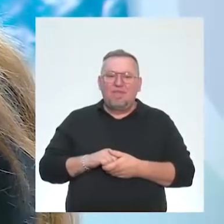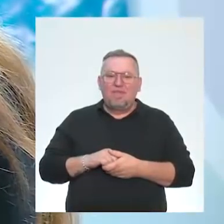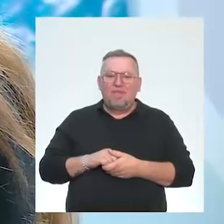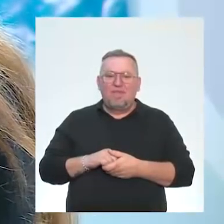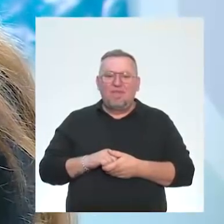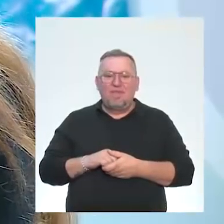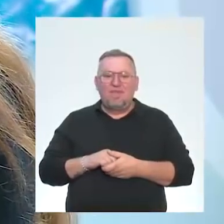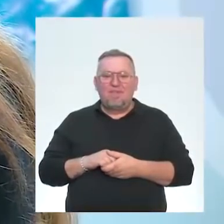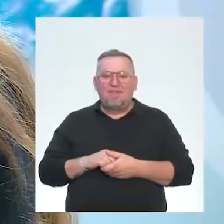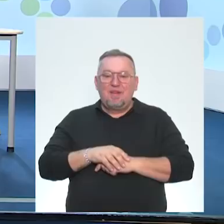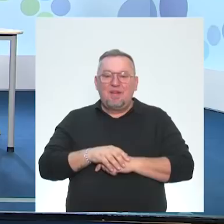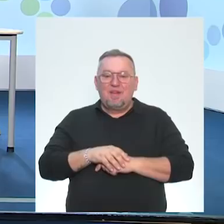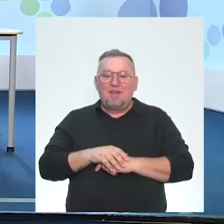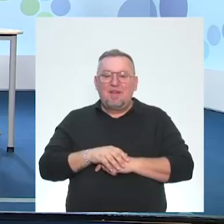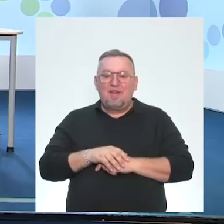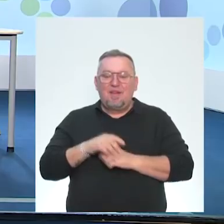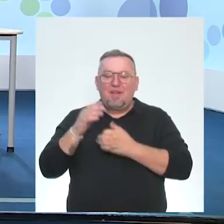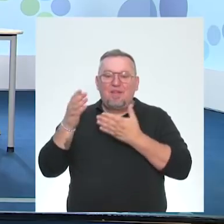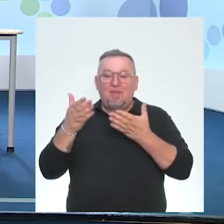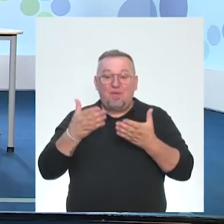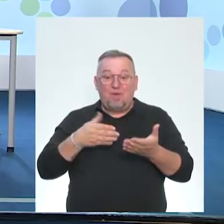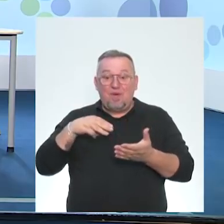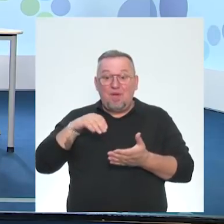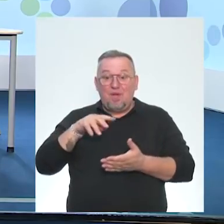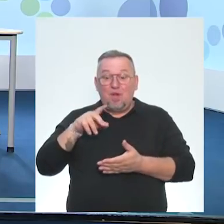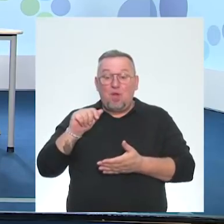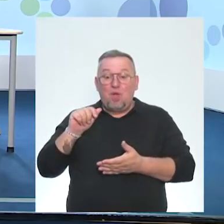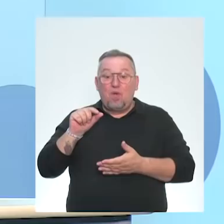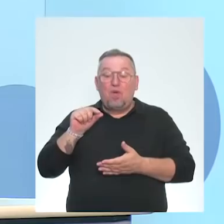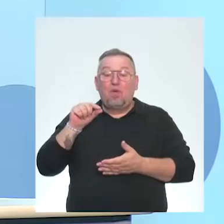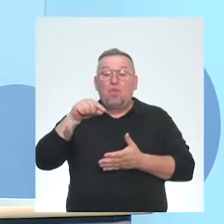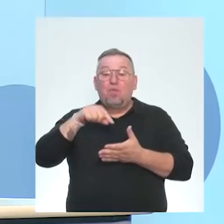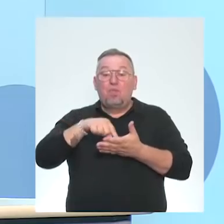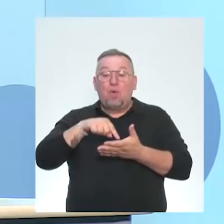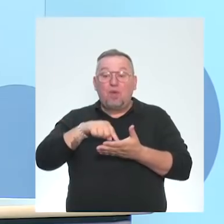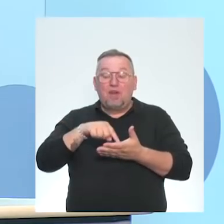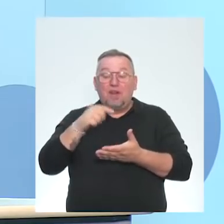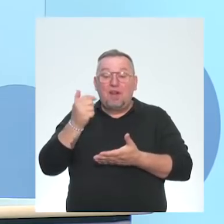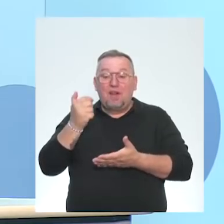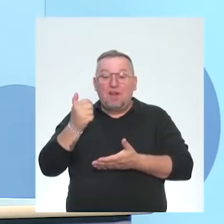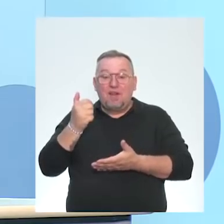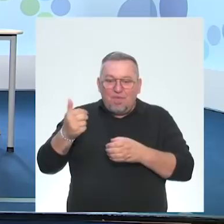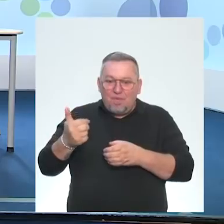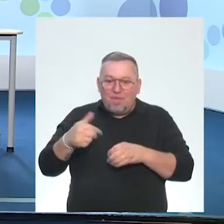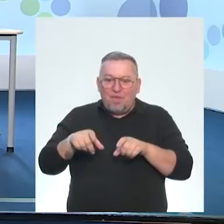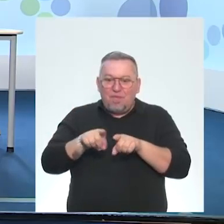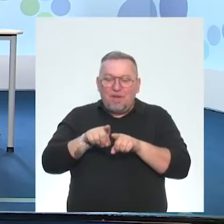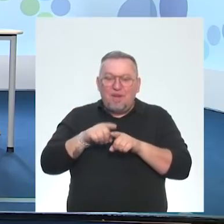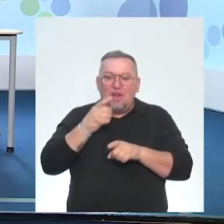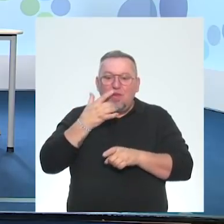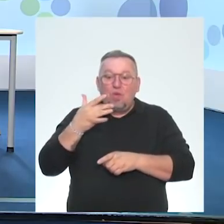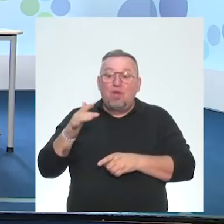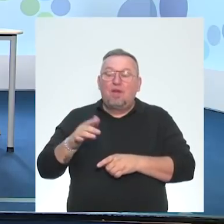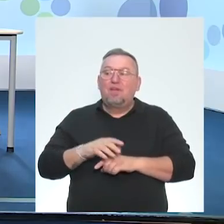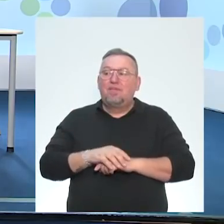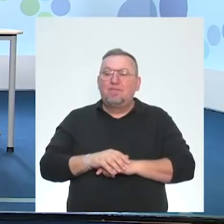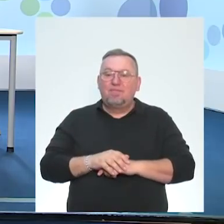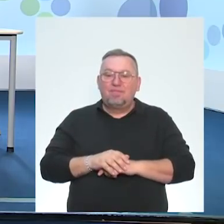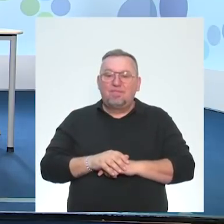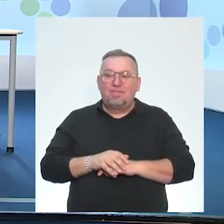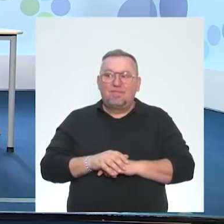alfabetizou, ou seja, quando ele era criança, um pouco mais novo do que vocês que estão no 6º ano, né, ele se alfabetizou lá